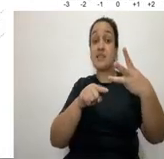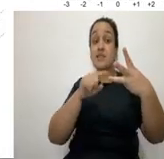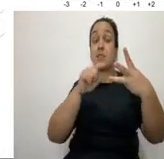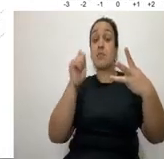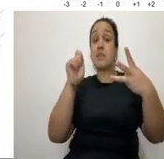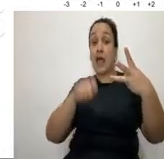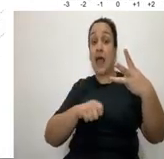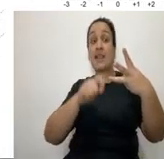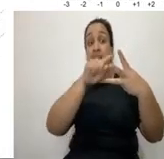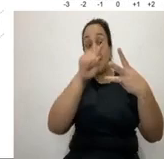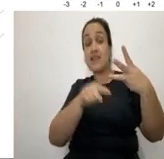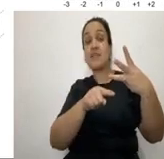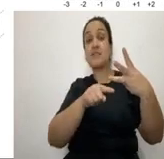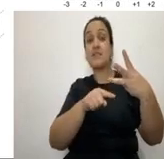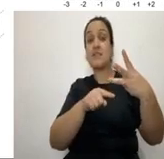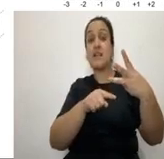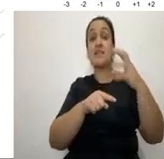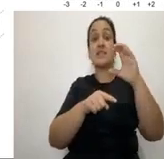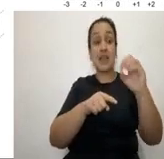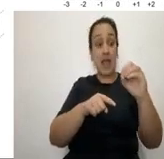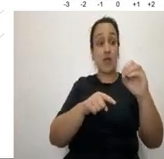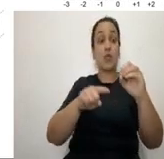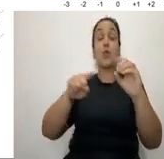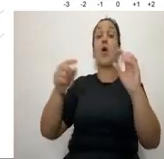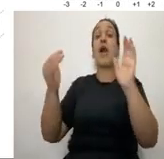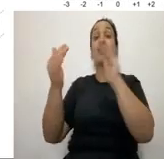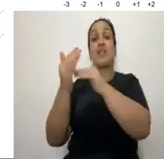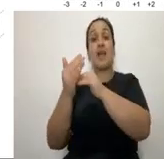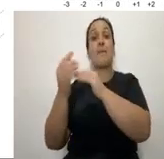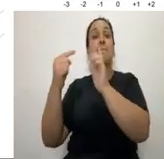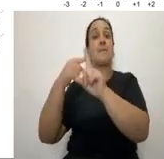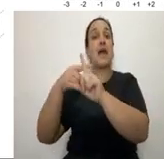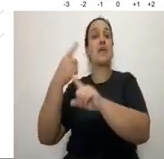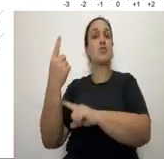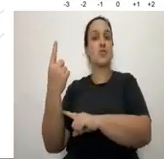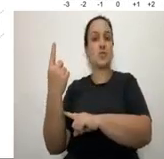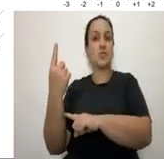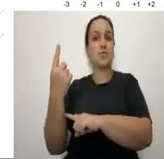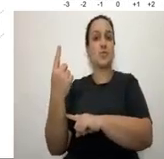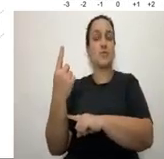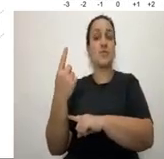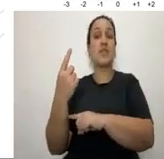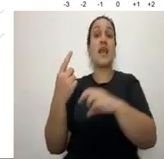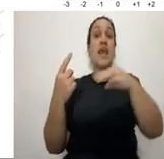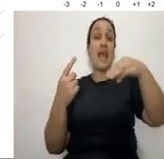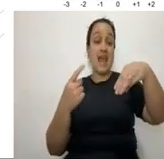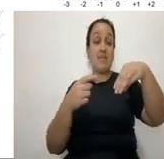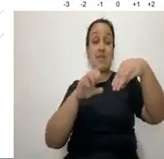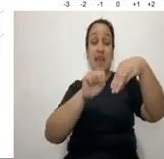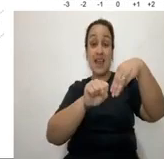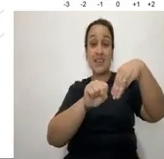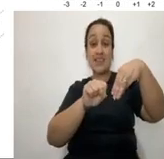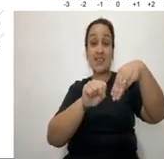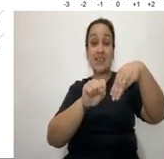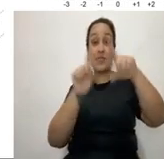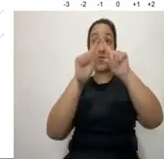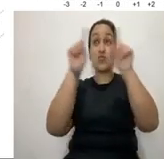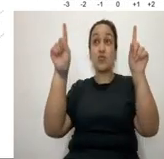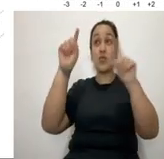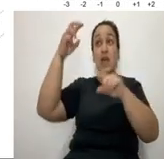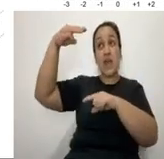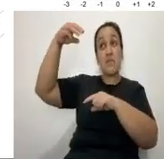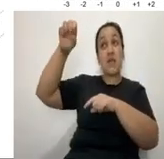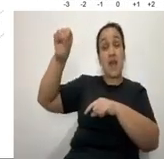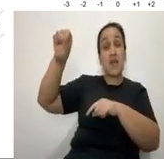3 possibilidades. Menos 1, 0 e mais 1. E ele está no menos 1. E o ms, eu